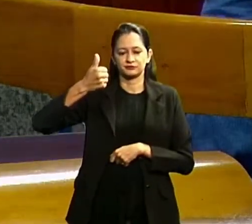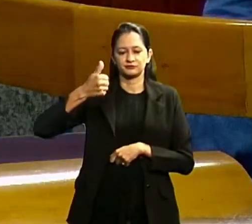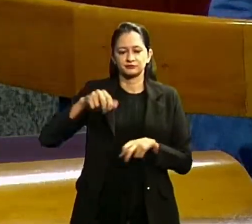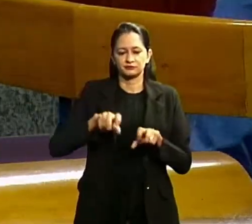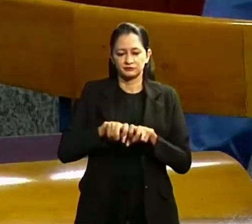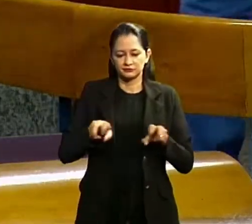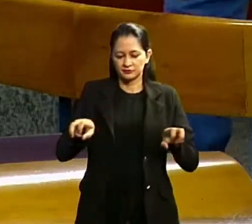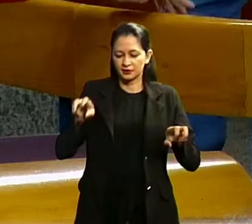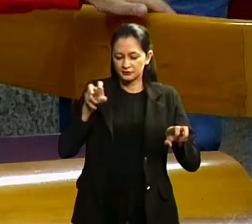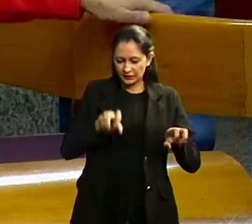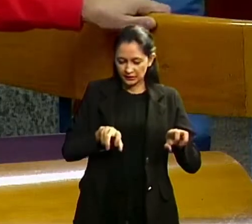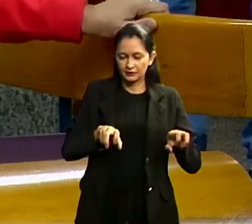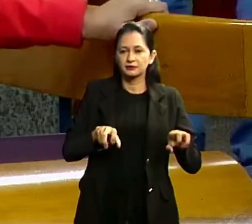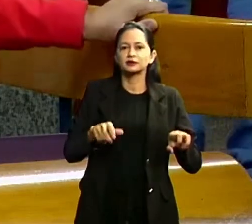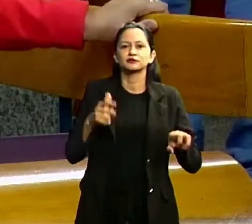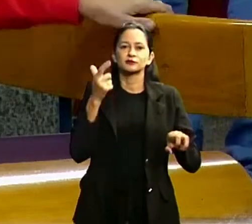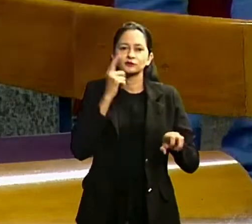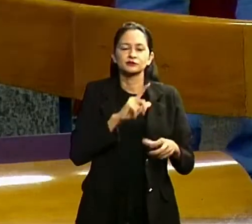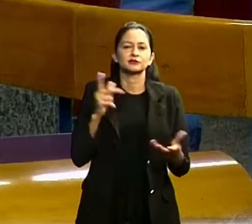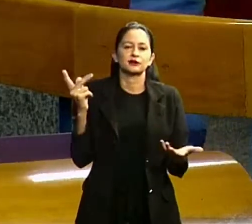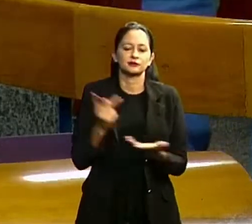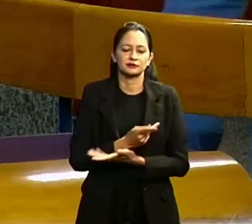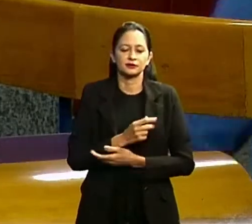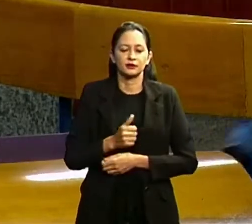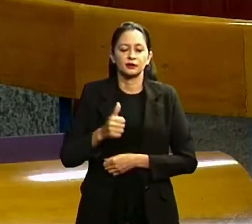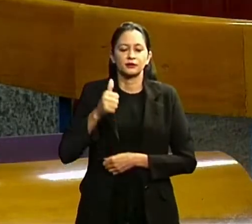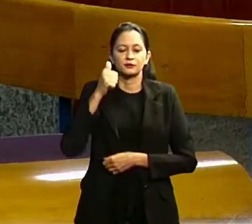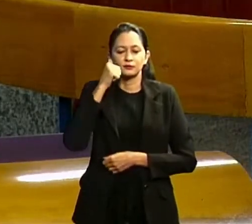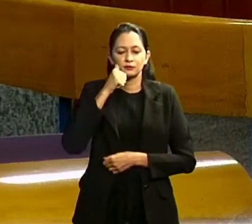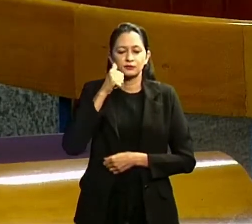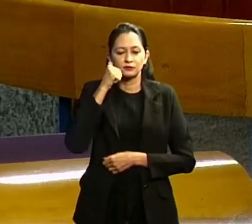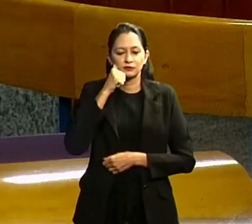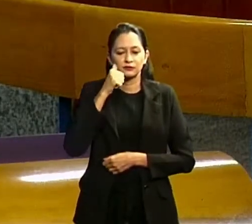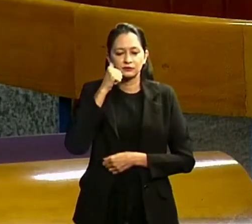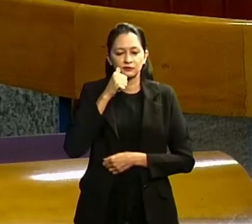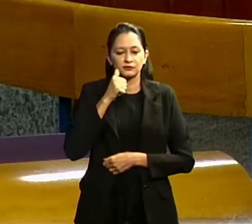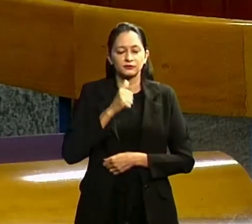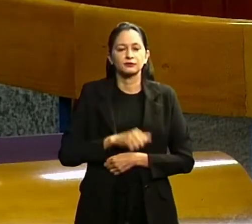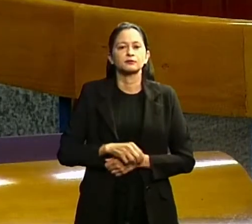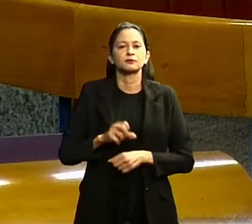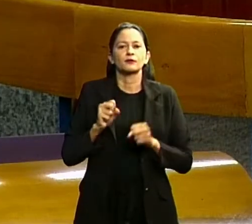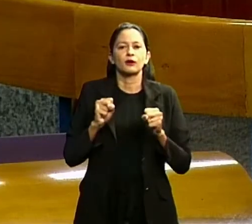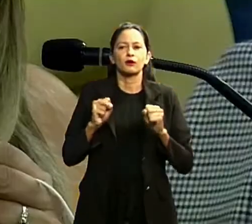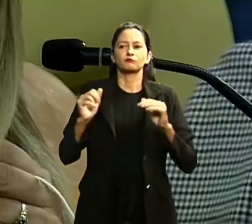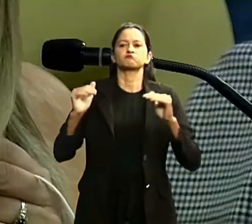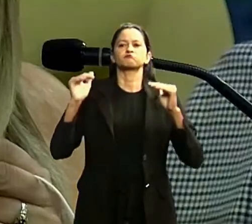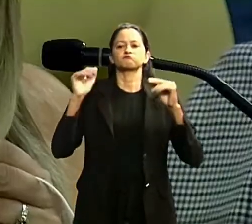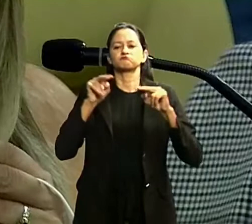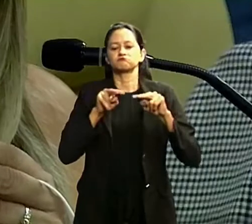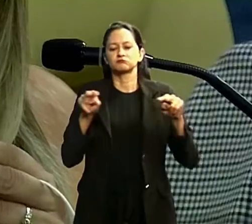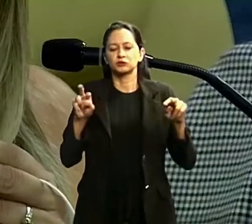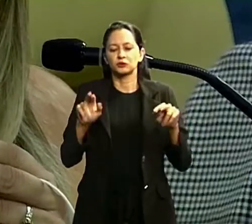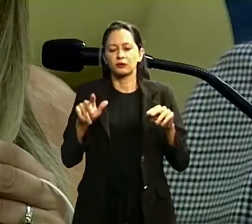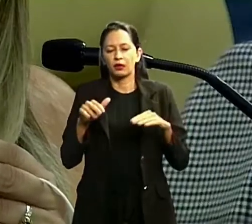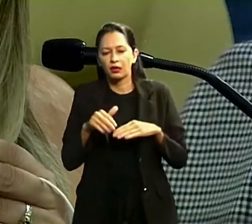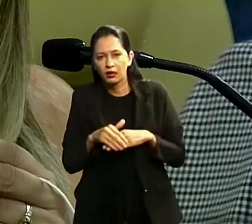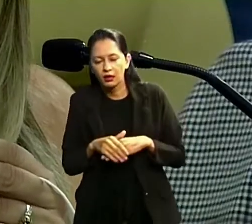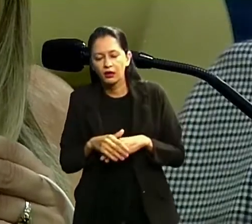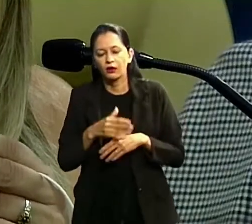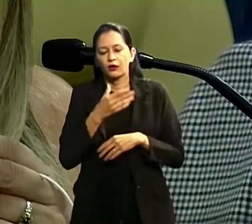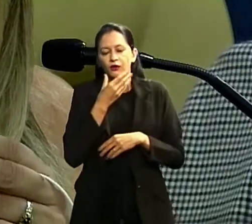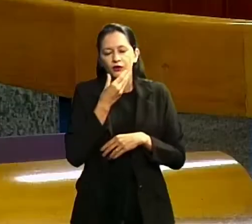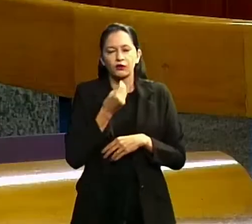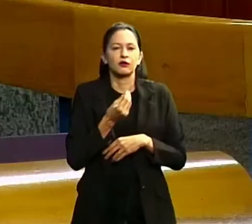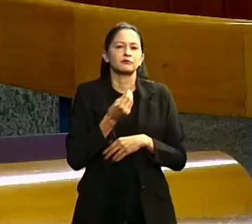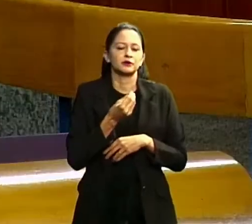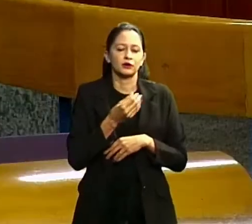mesa e ia ver todo mundo de cima. E assim foi feito. Mulher nasceu para ver o mundo de cima, não é de baixo. E o homem adora